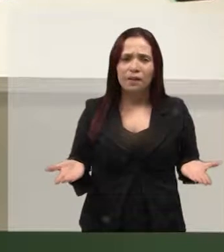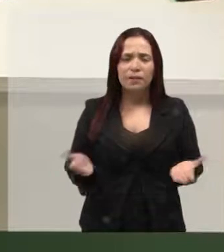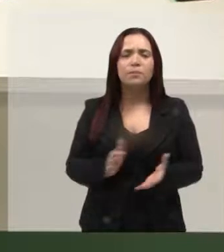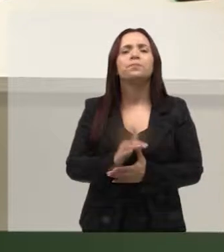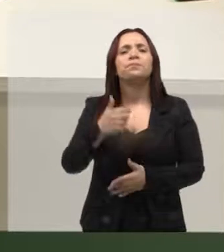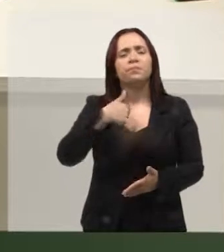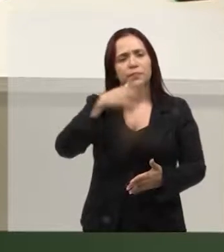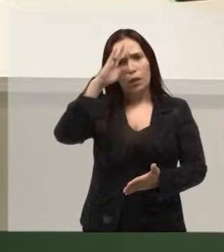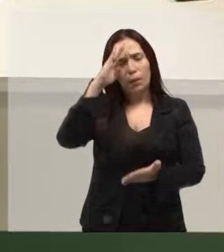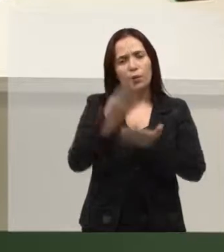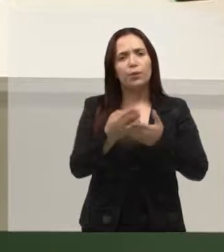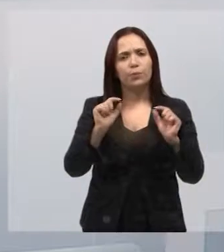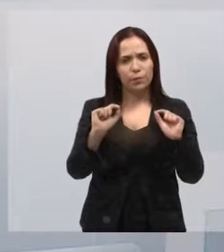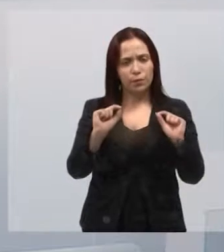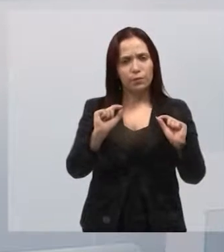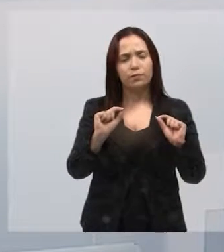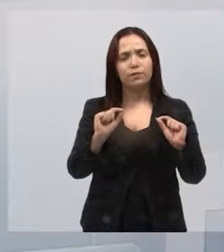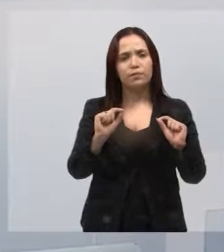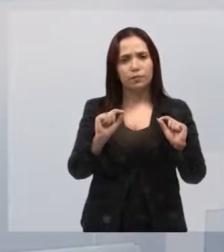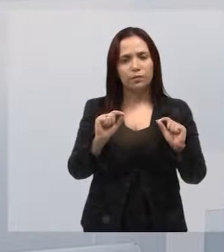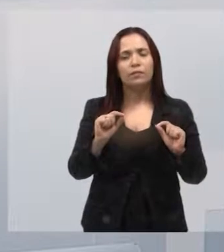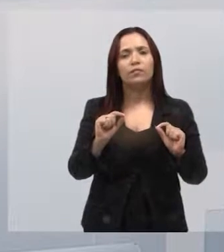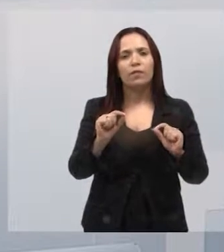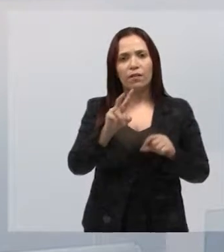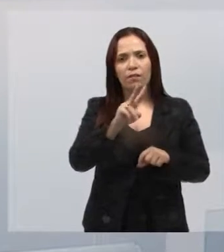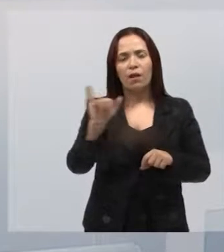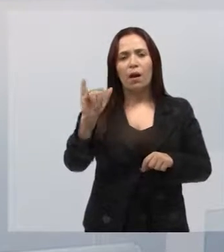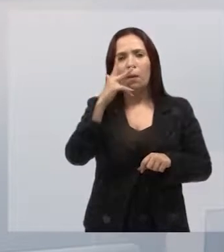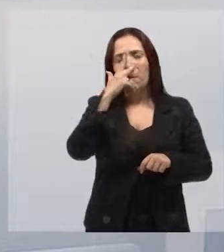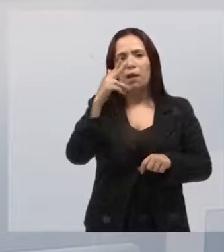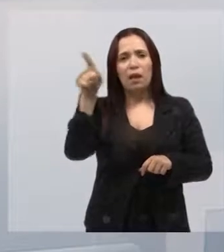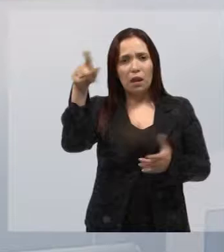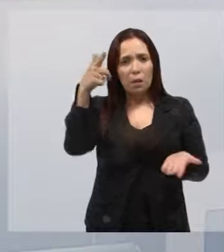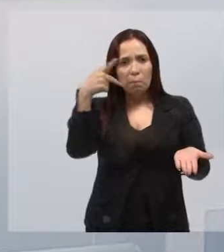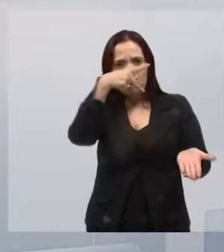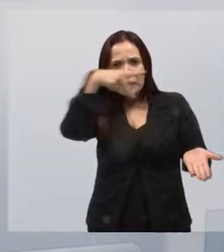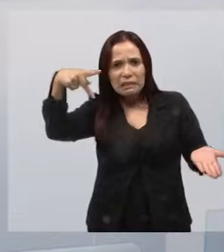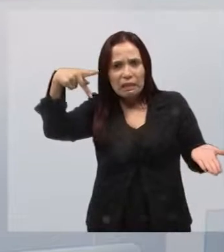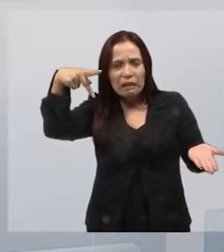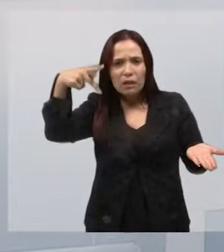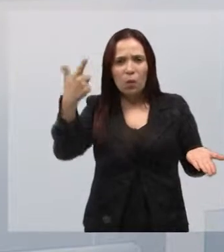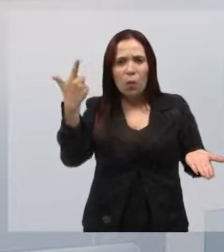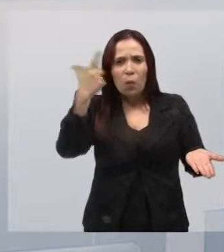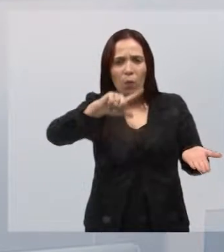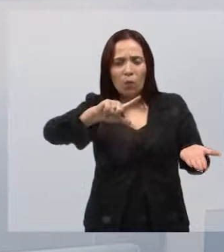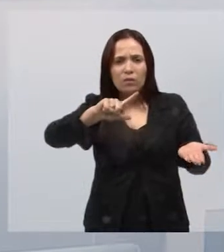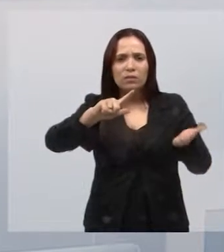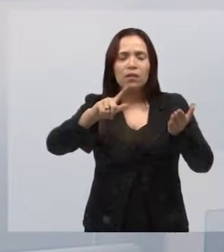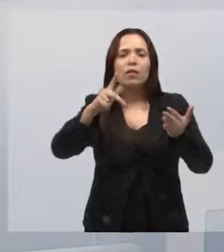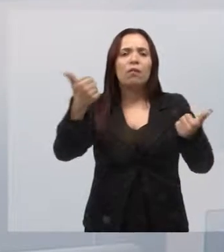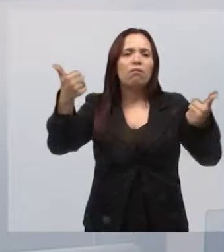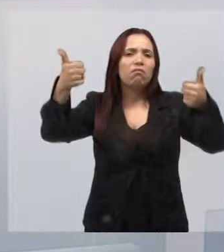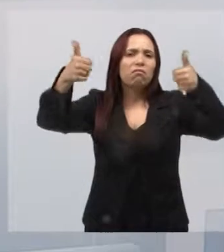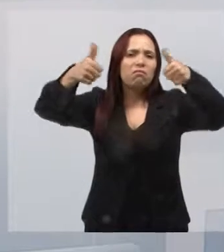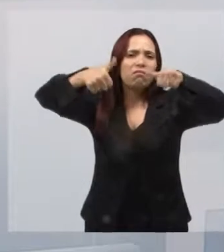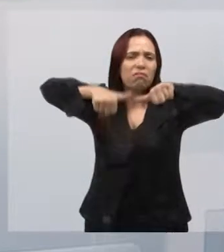eu acredito que vai ser um retrocesso. Se ele conseguir, mas vamos esperar,